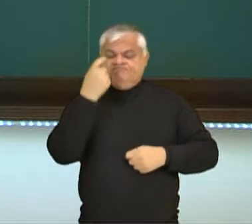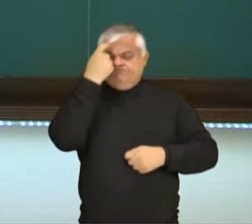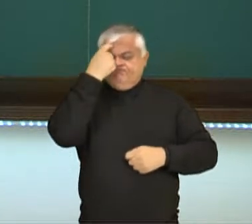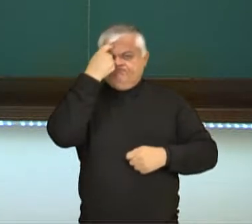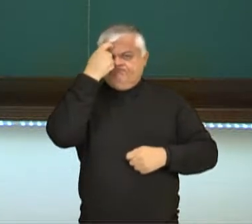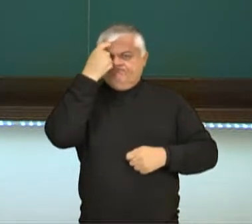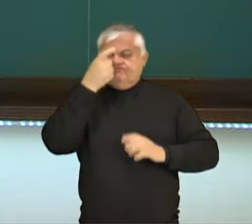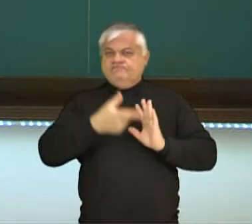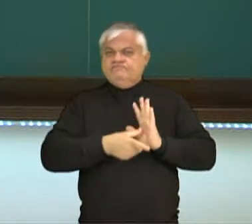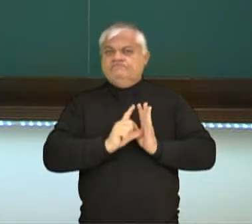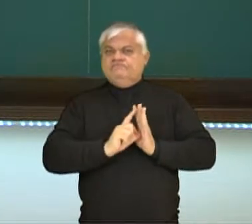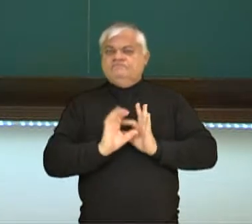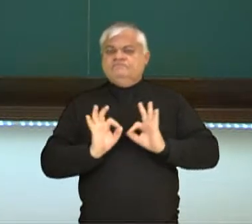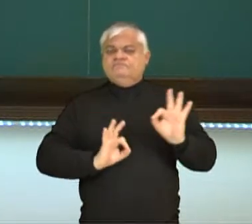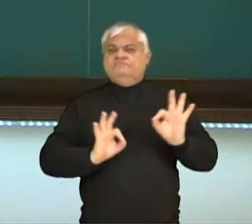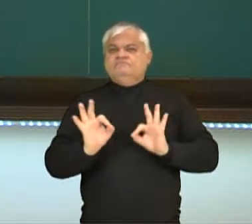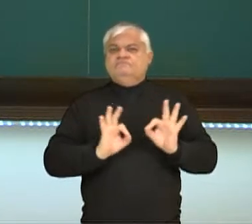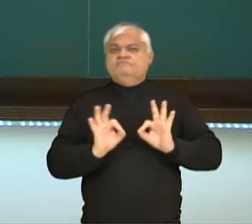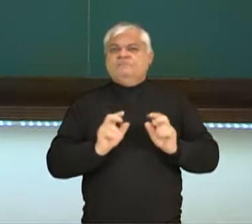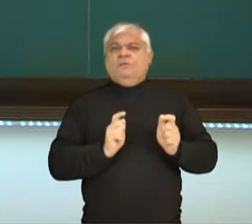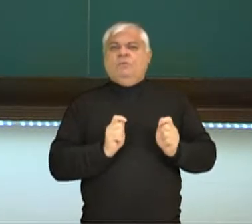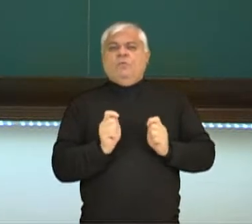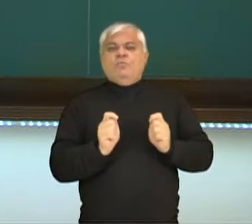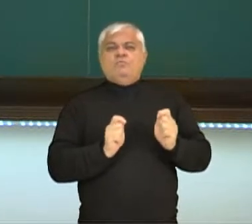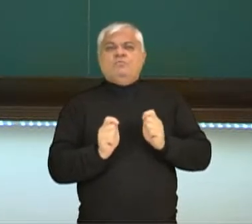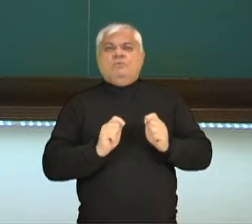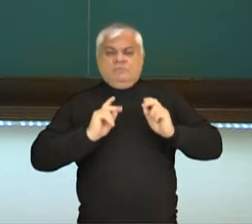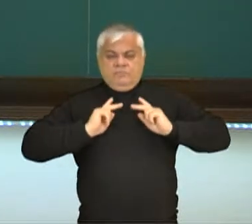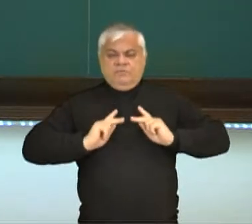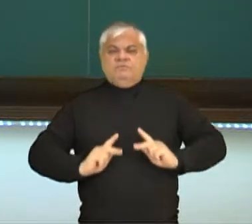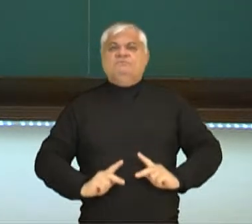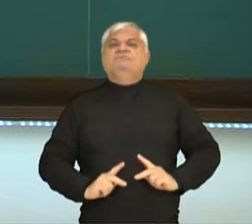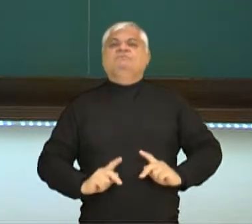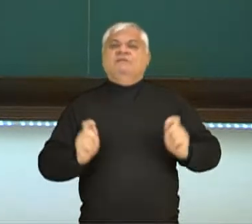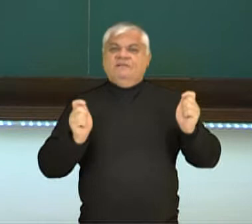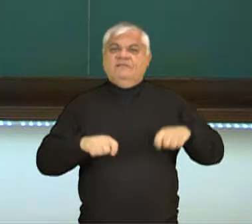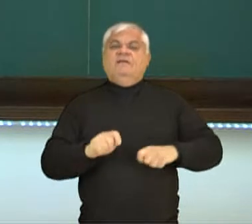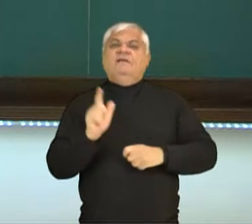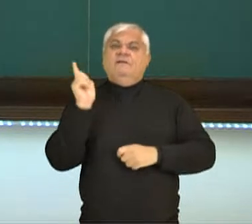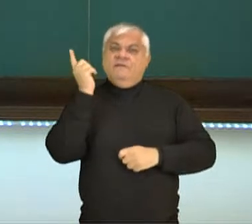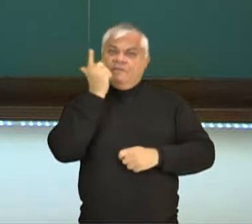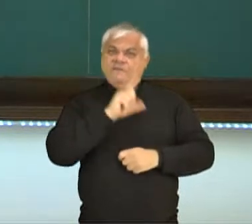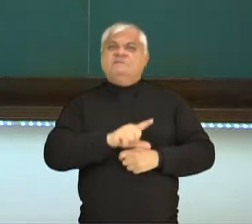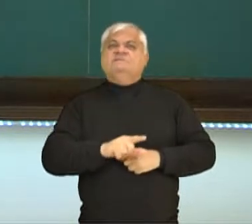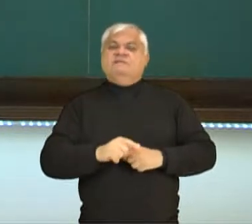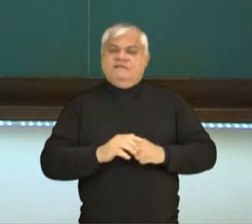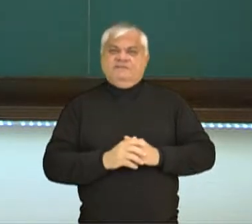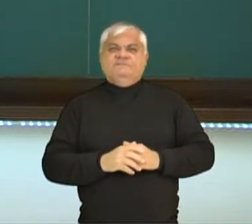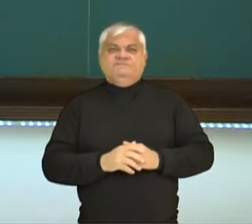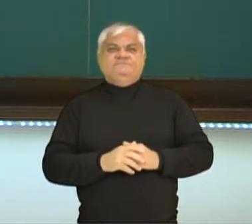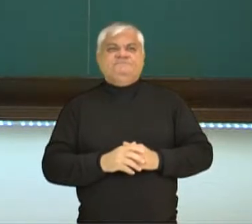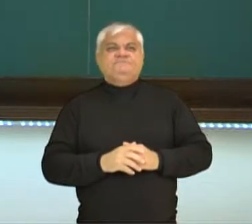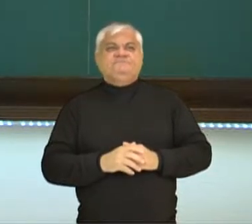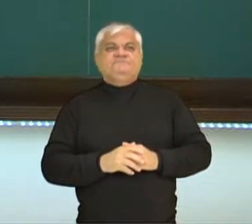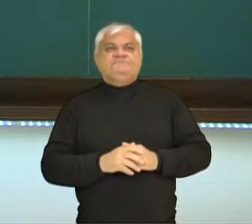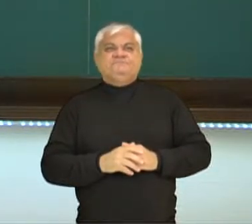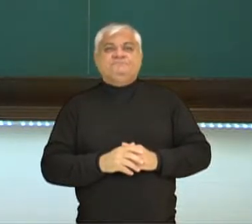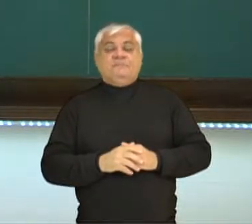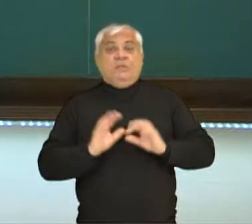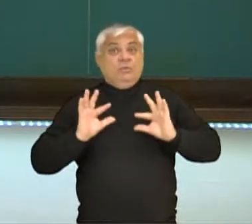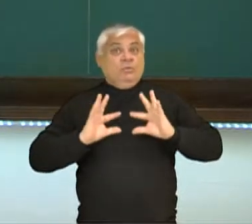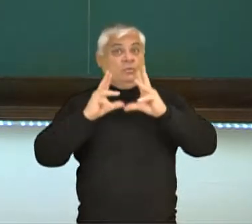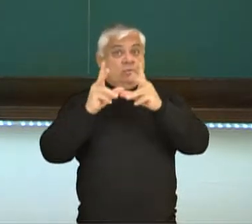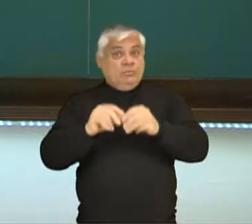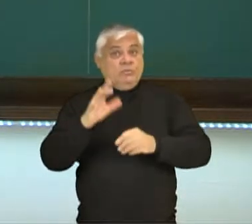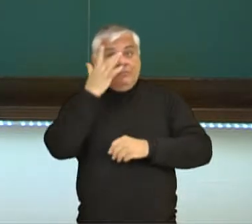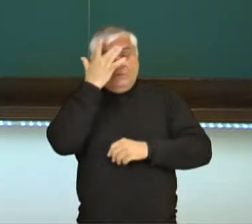pensado também, a gente precisa gerenciar a nossa postura para que a gente consiga aí ter esse comportamento adequado. Todos devemos